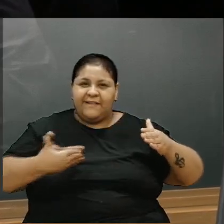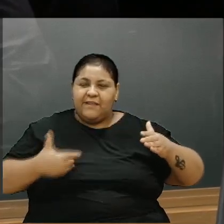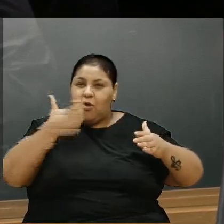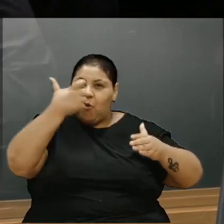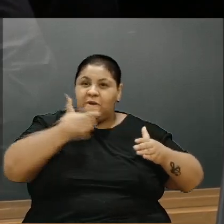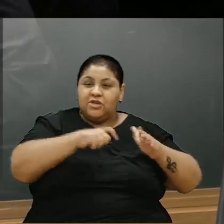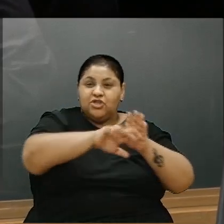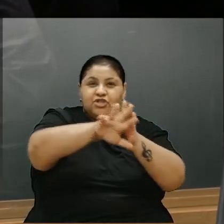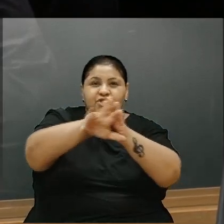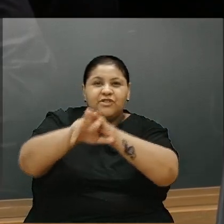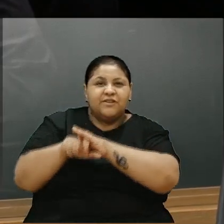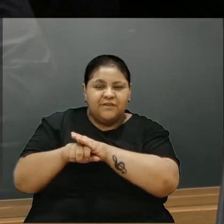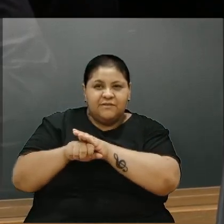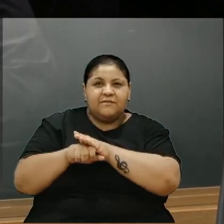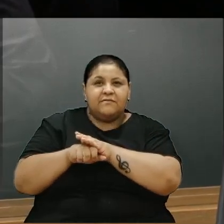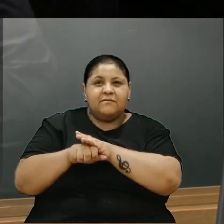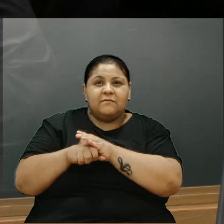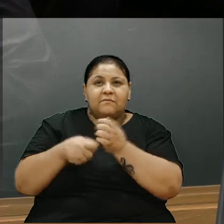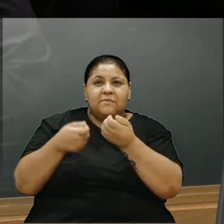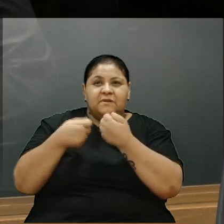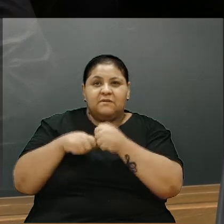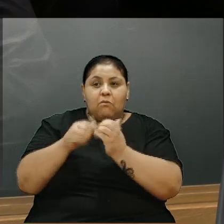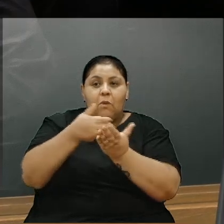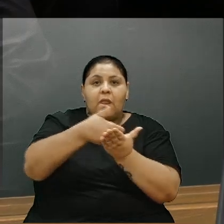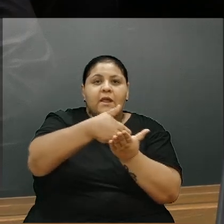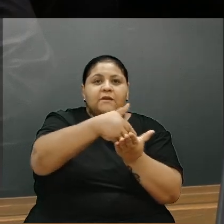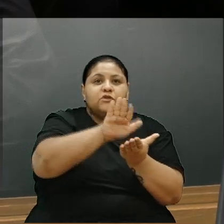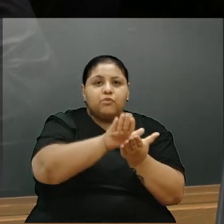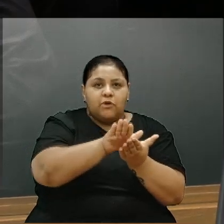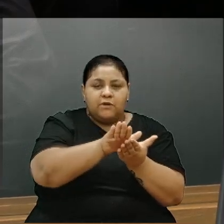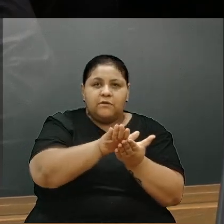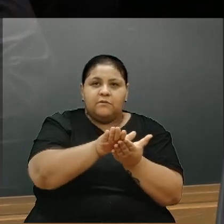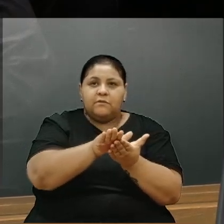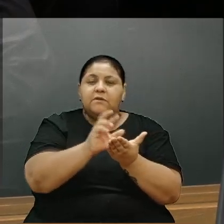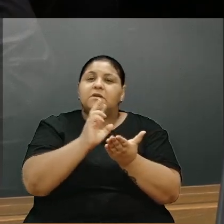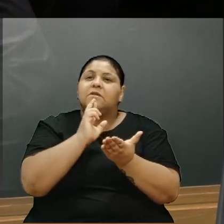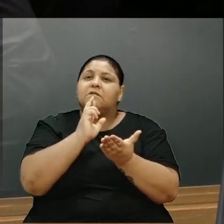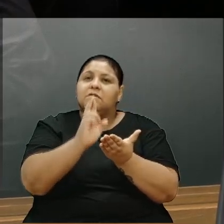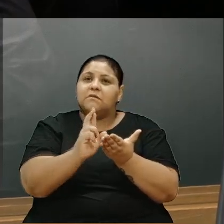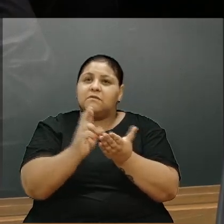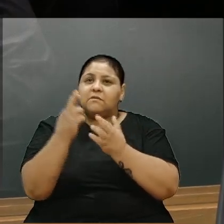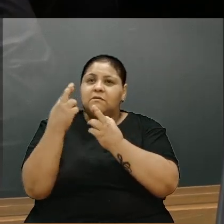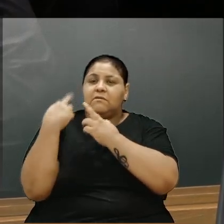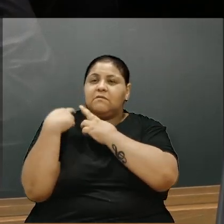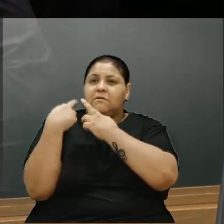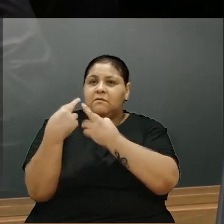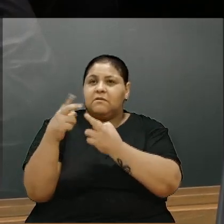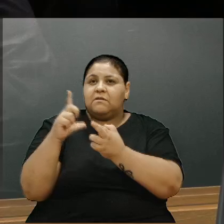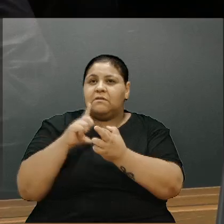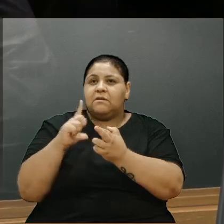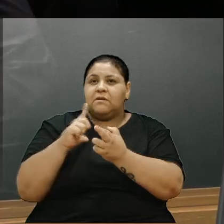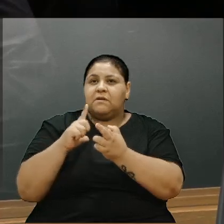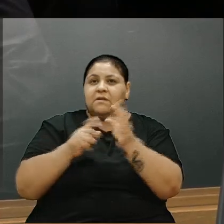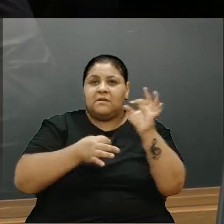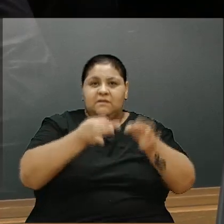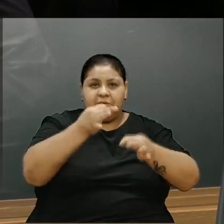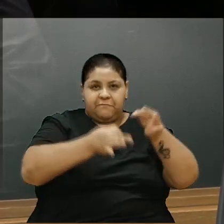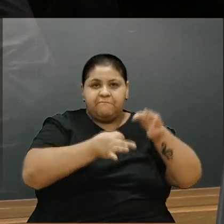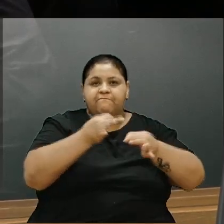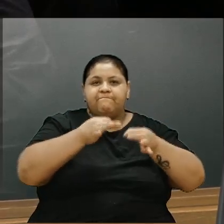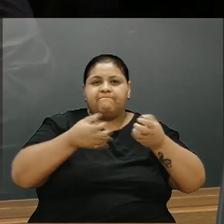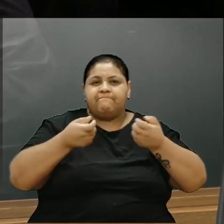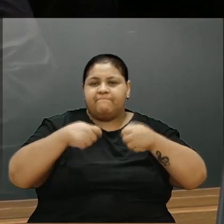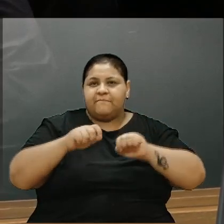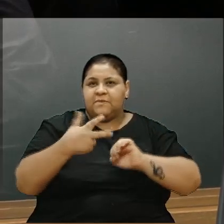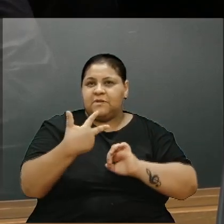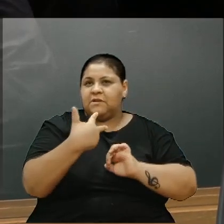público necessariamente deveria ser expurgado, e aquele que respondeu por crime de responsabilidade foi condenado, tem o trânsito julgado, necessariamente